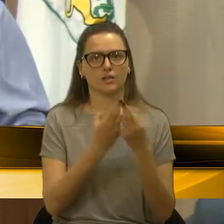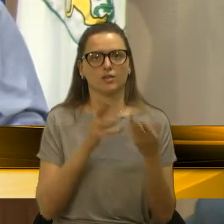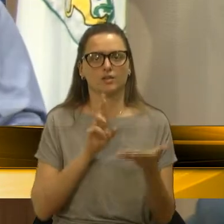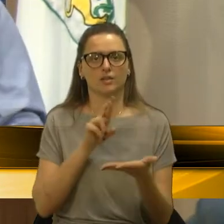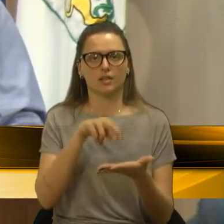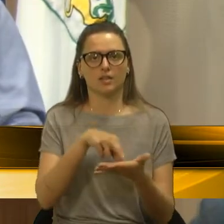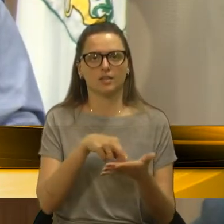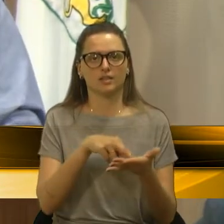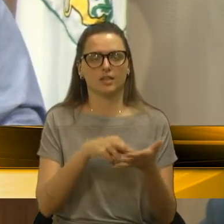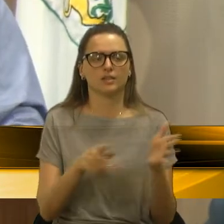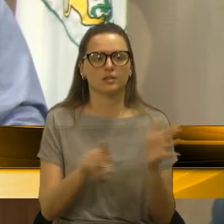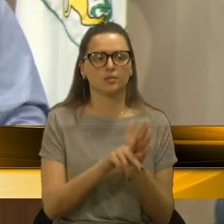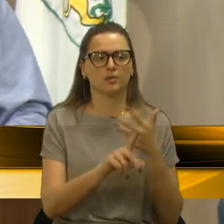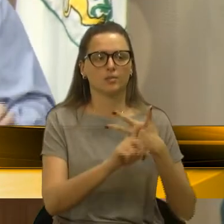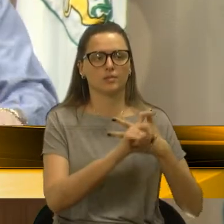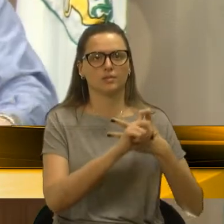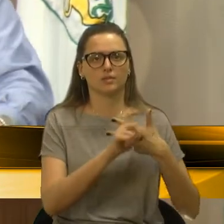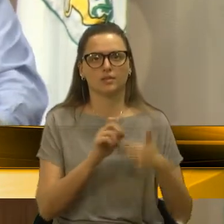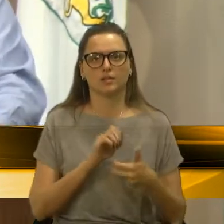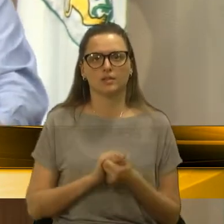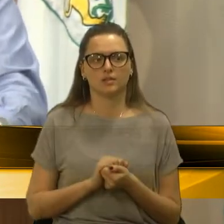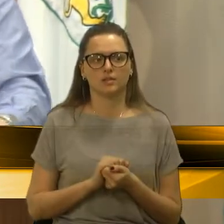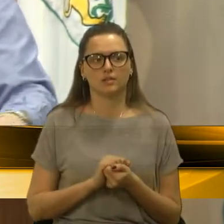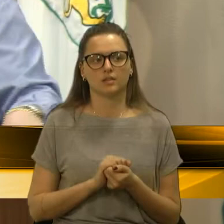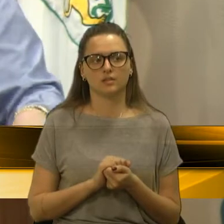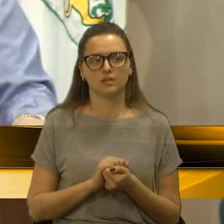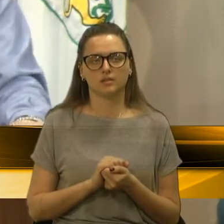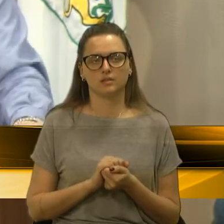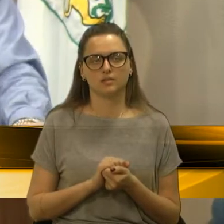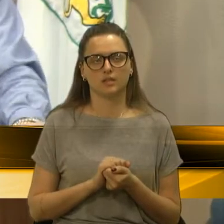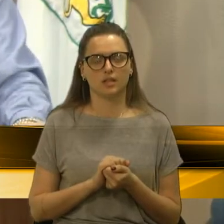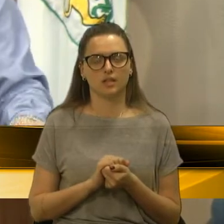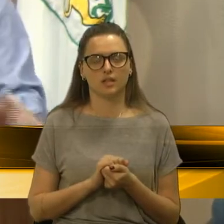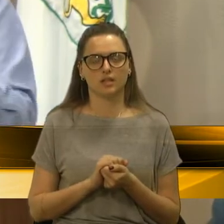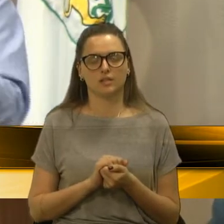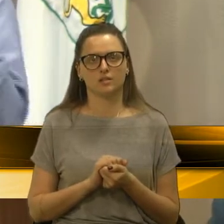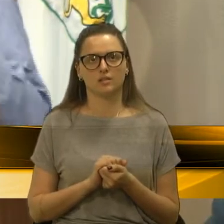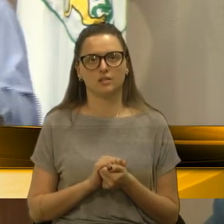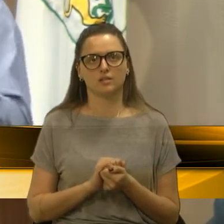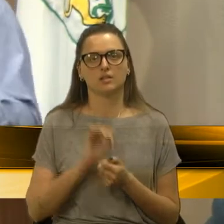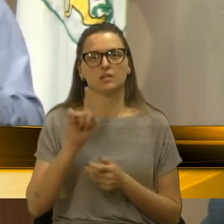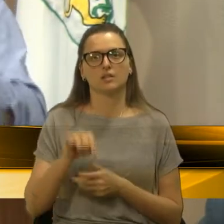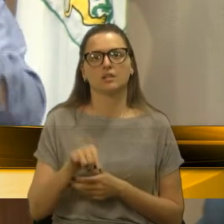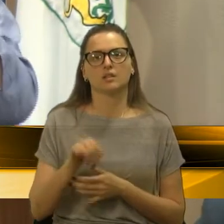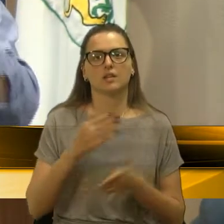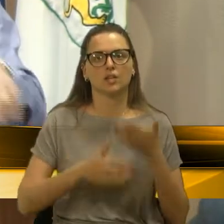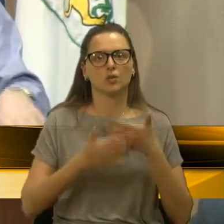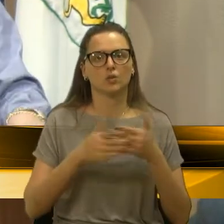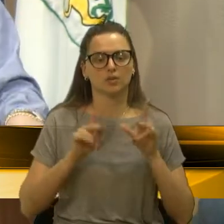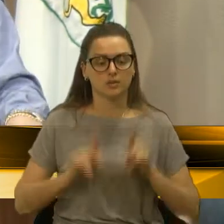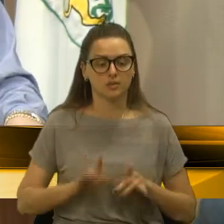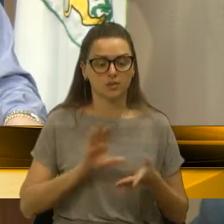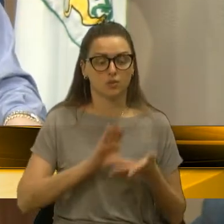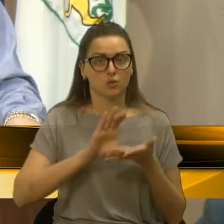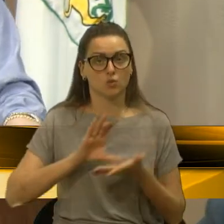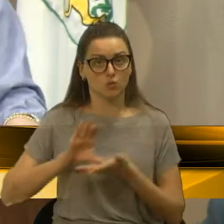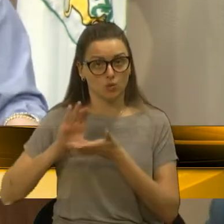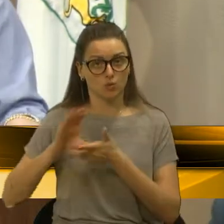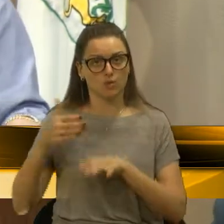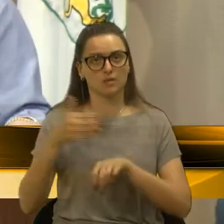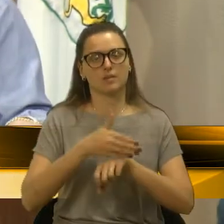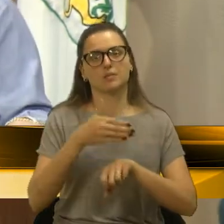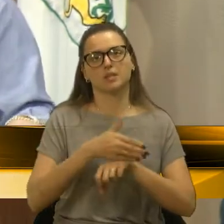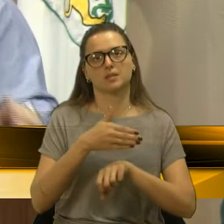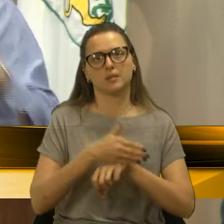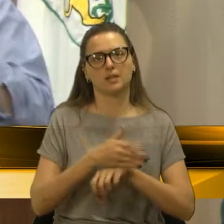pelo Executivo. E a coincidência, vereadora Adiló, é que os conselheiros que participaram das ditas reuniões,